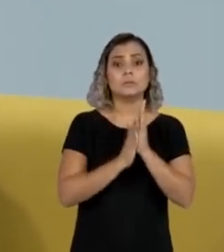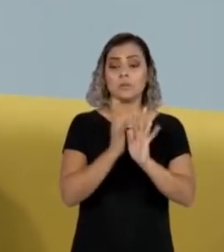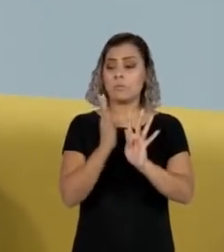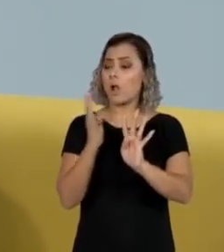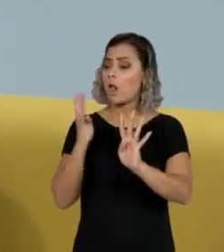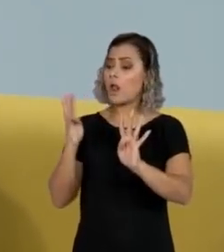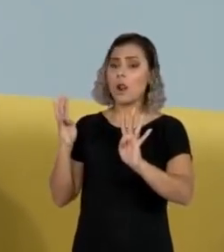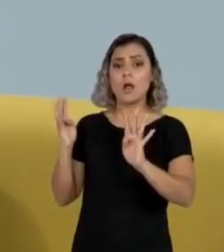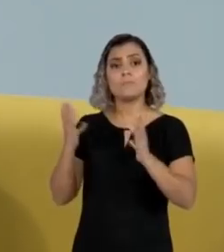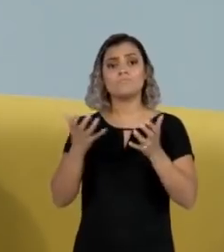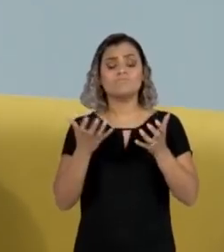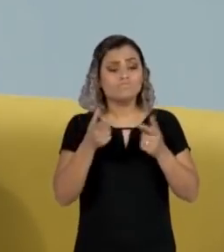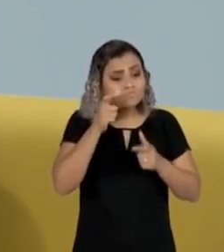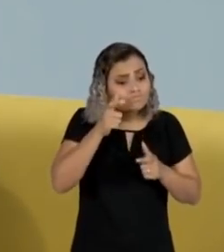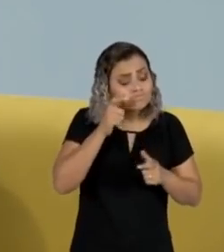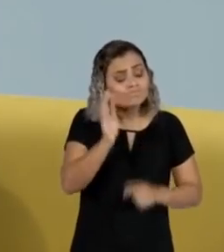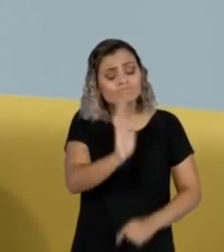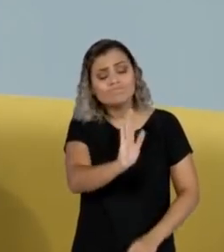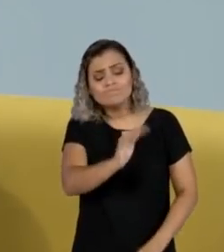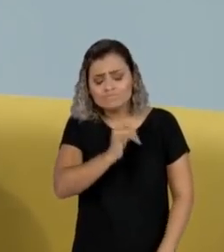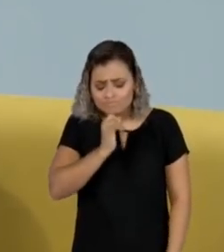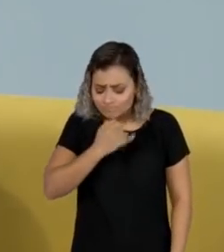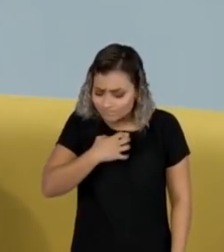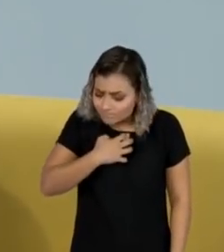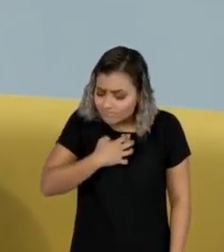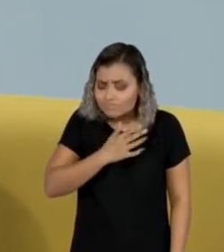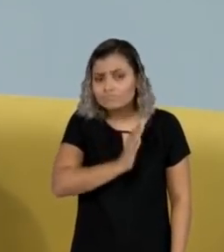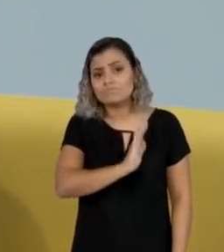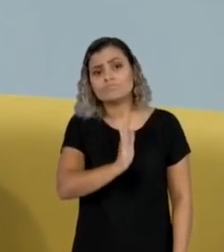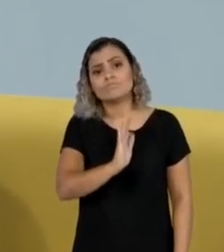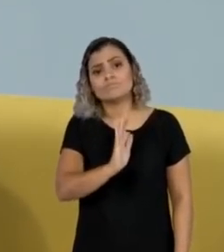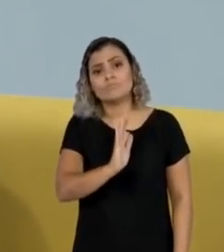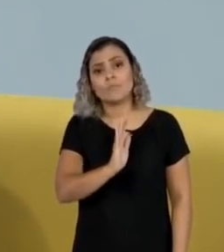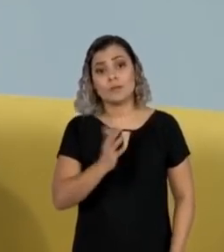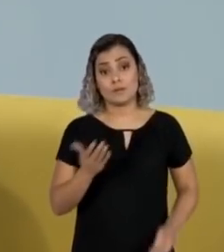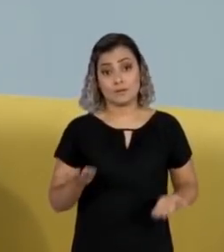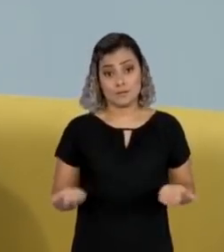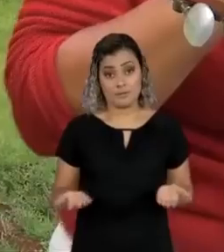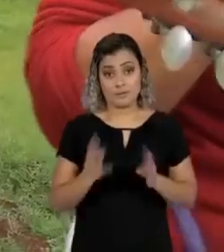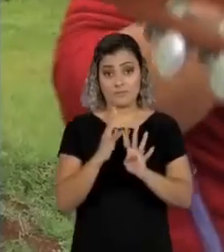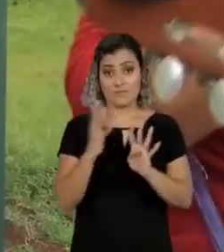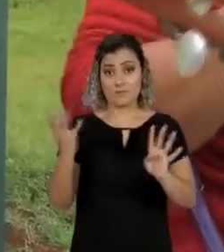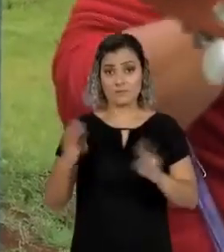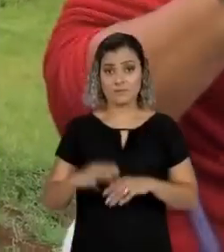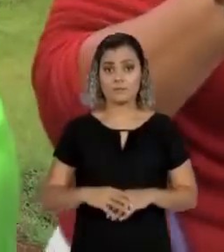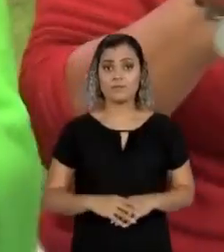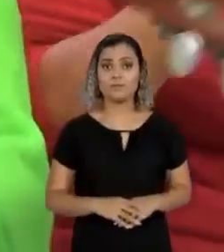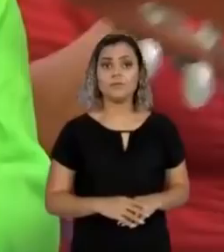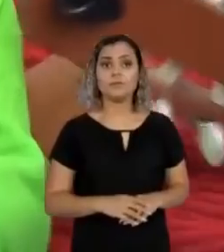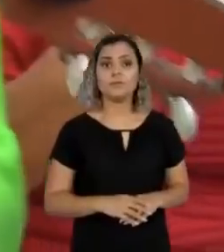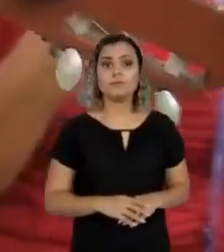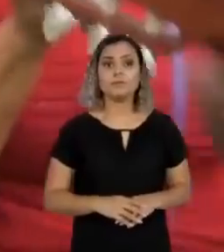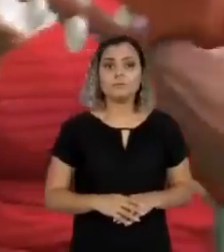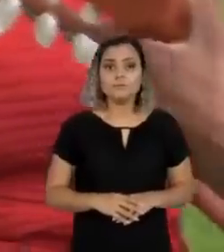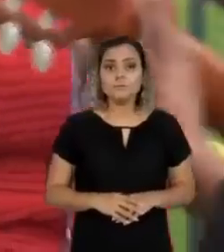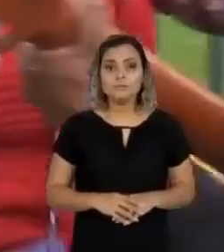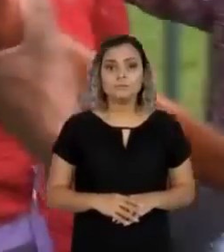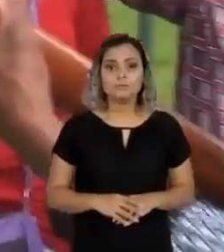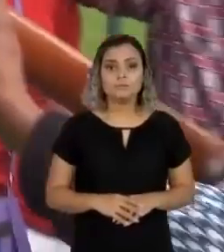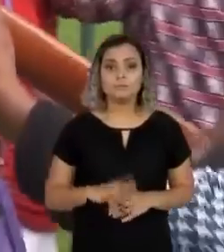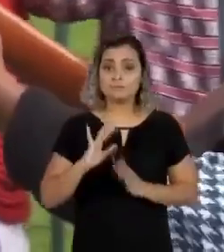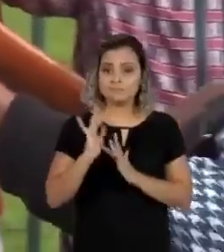fora da Assembleia Legislativa de São Paulo para dar adeus ao apresentador. Jesus Cristo,